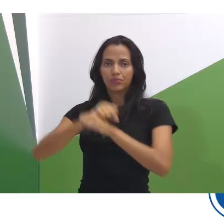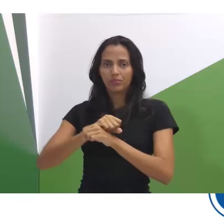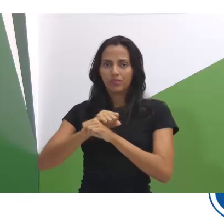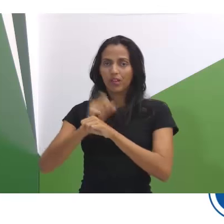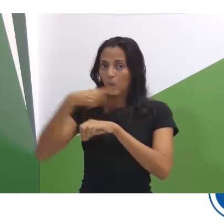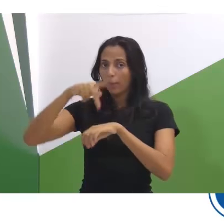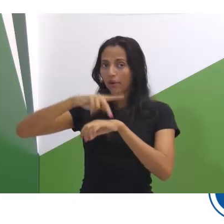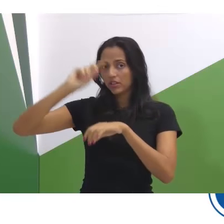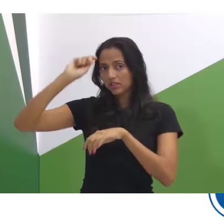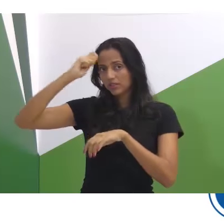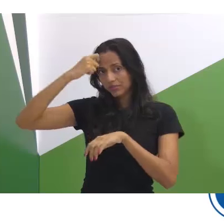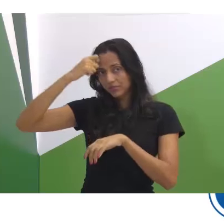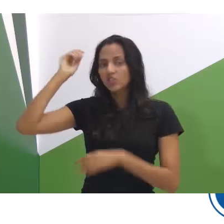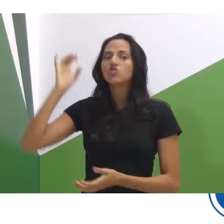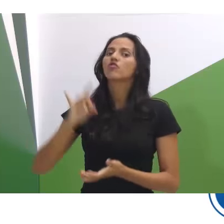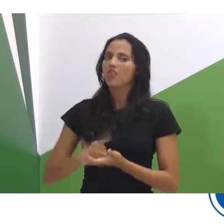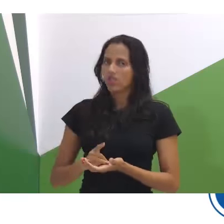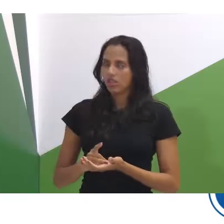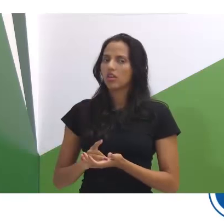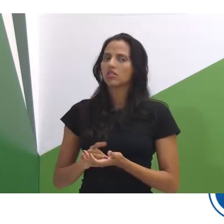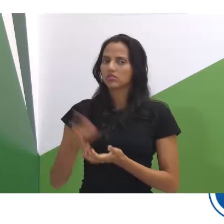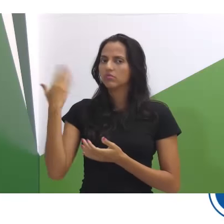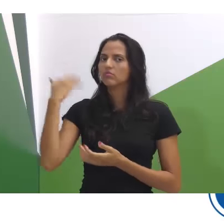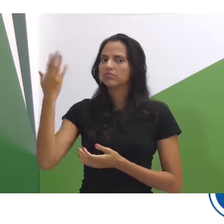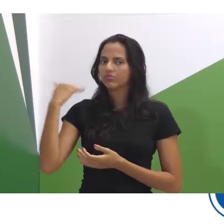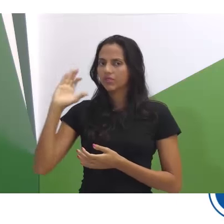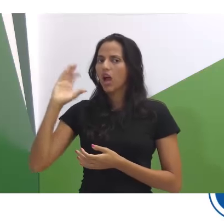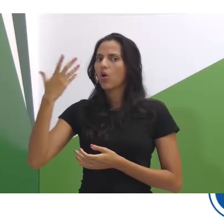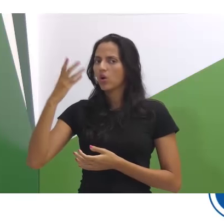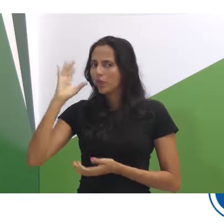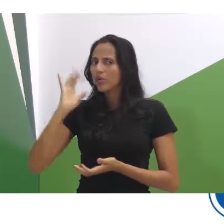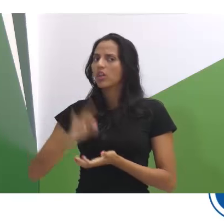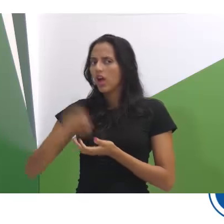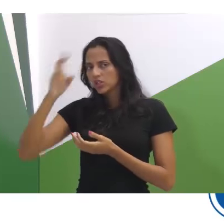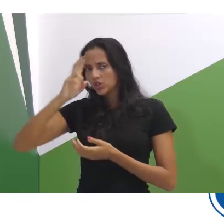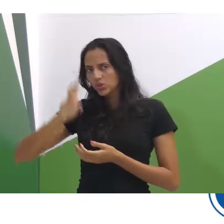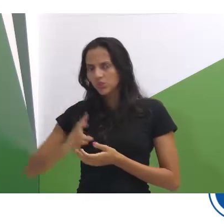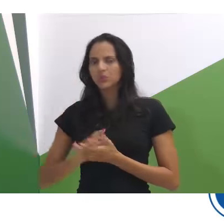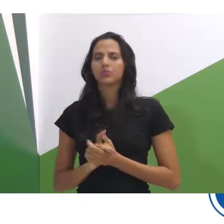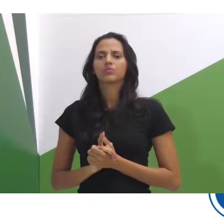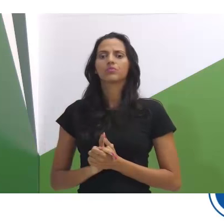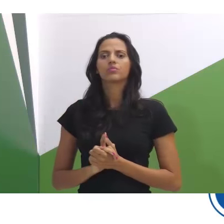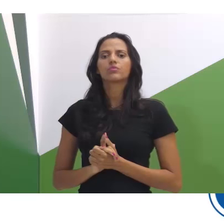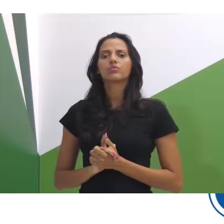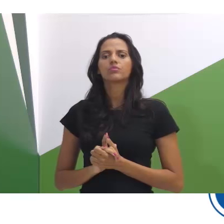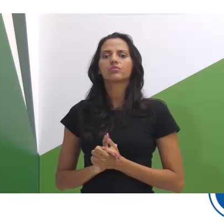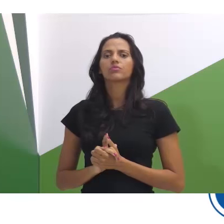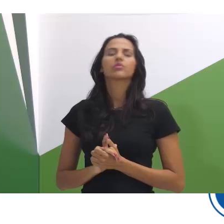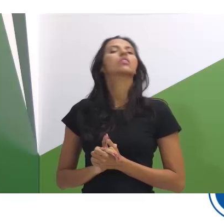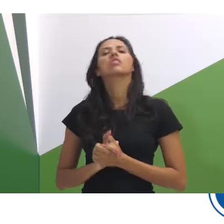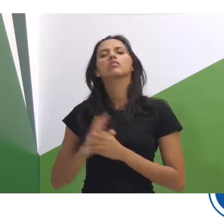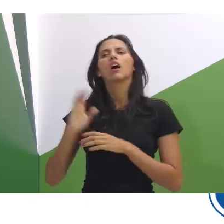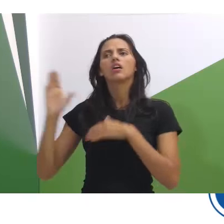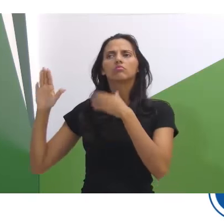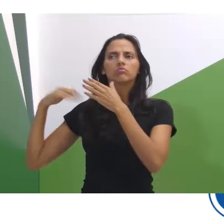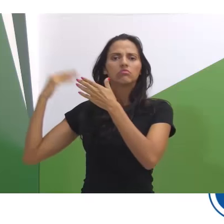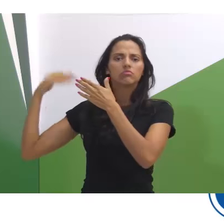institucionalizada E passa Por um momento De afirmação Que vai transcorrer